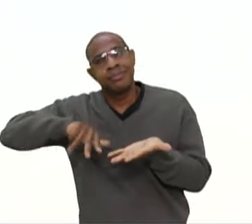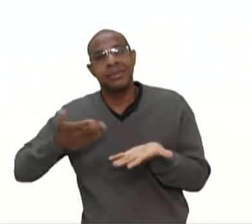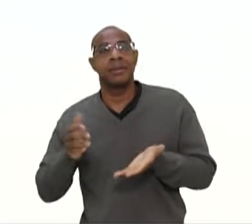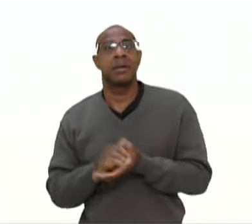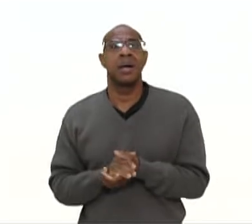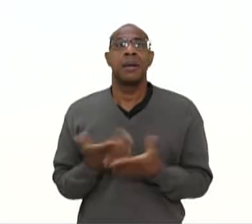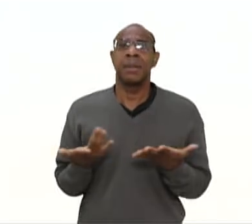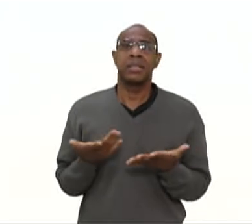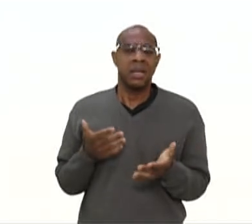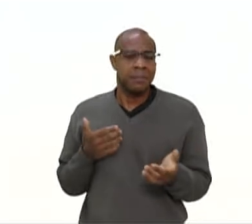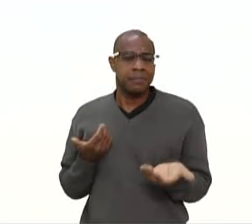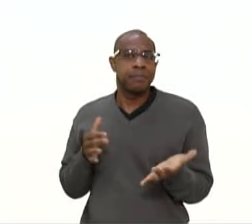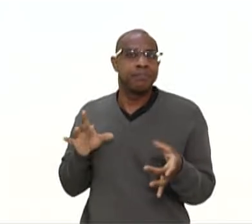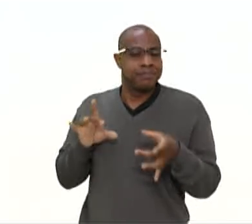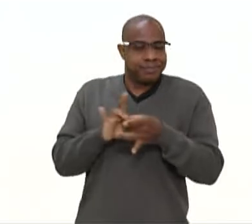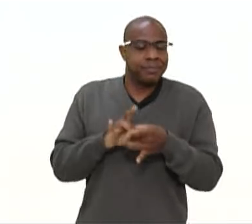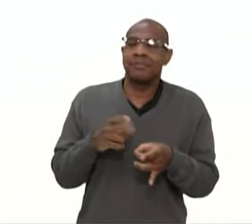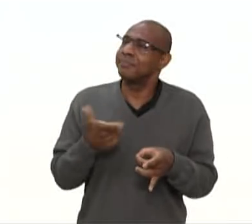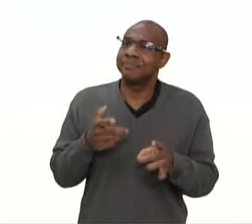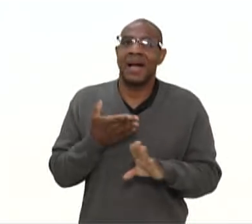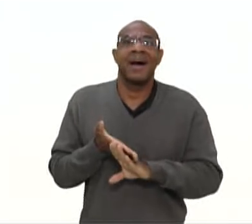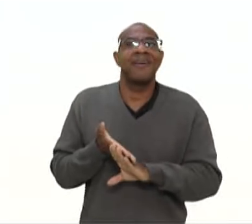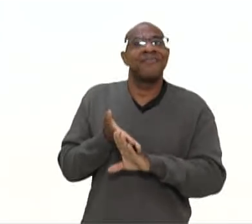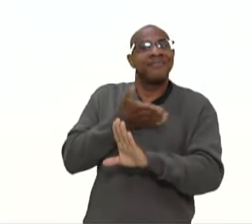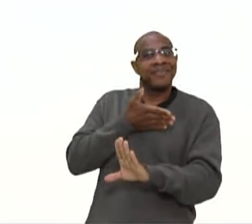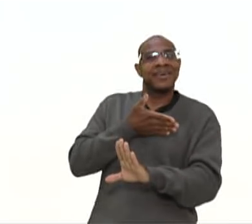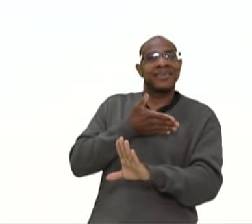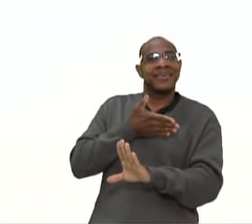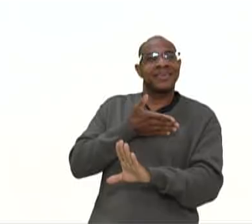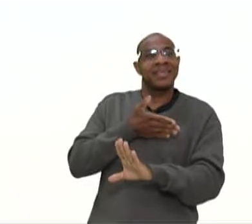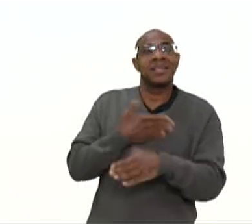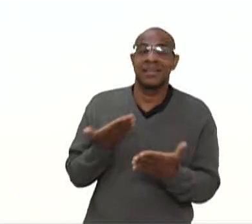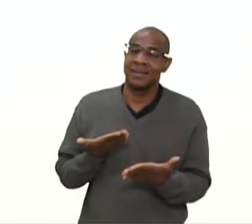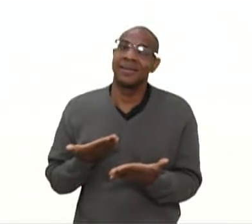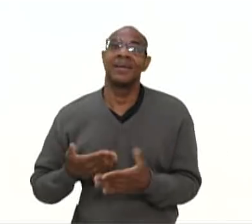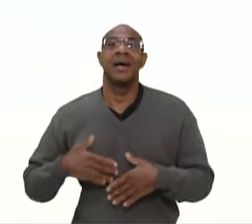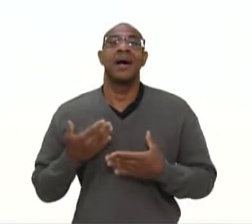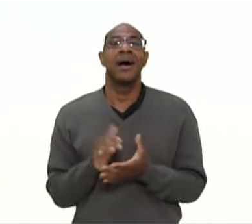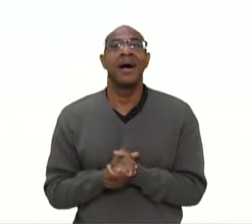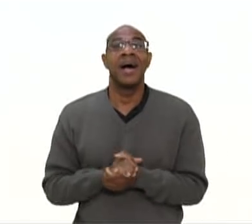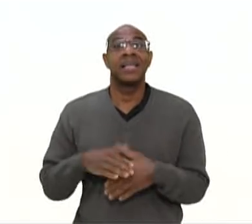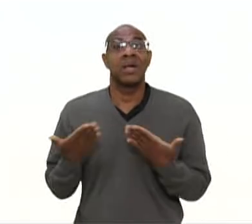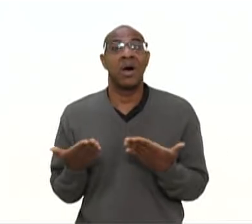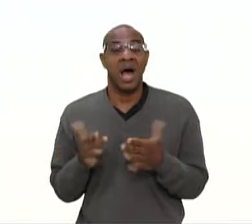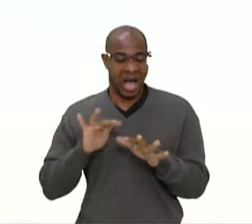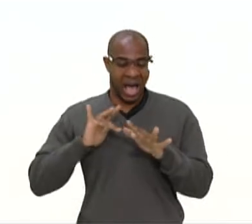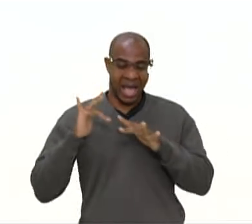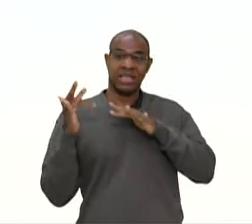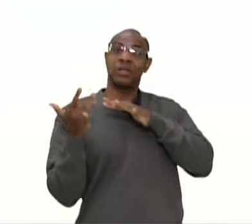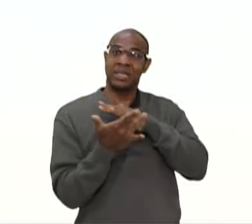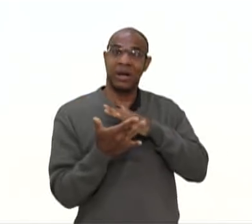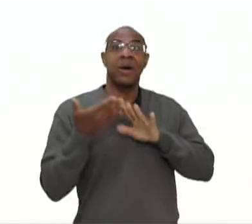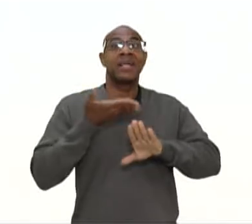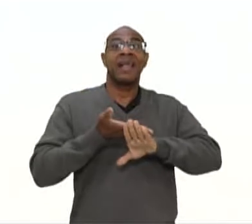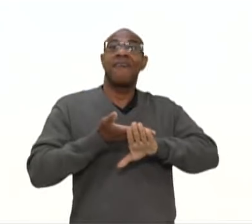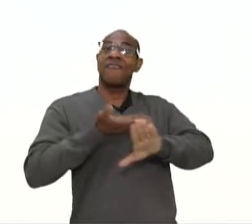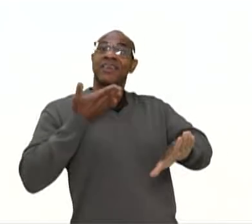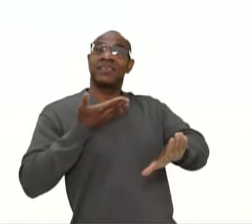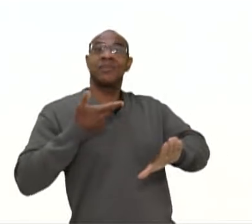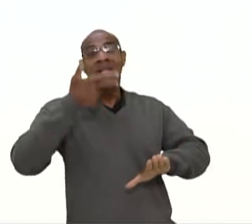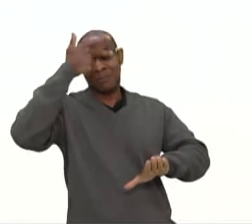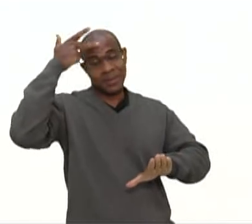afastando. As redes sociais estão fazendo as pessoas antissociais. umas com as outras. A comunicação